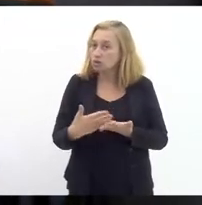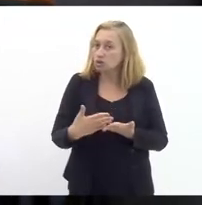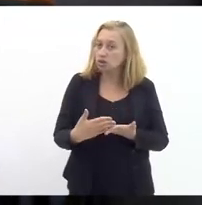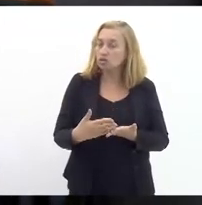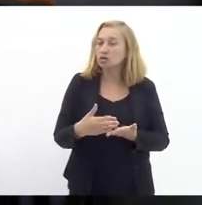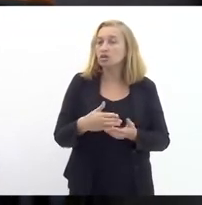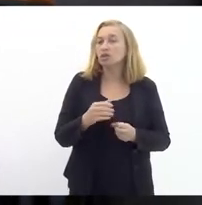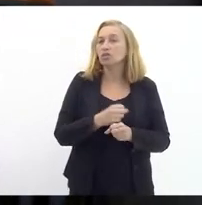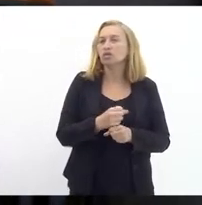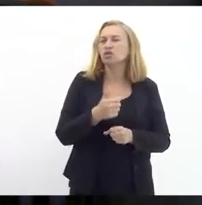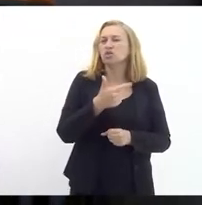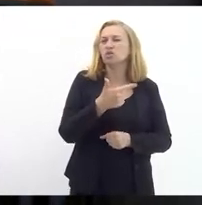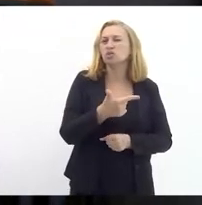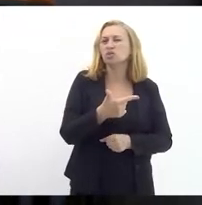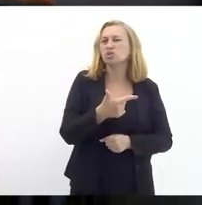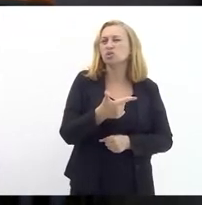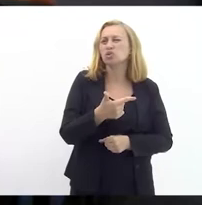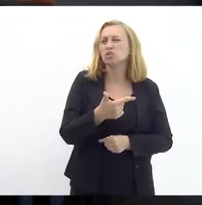de